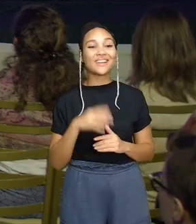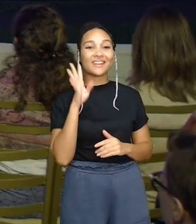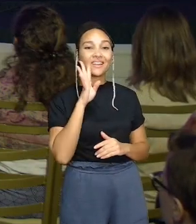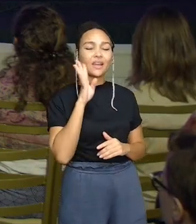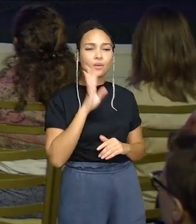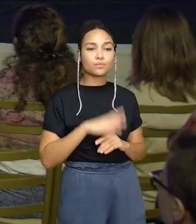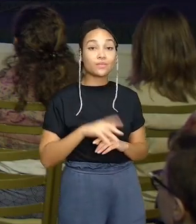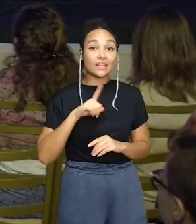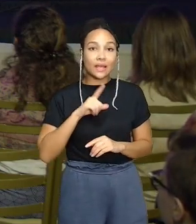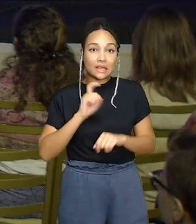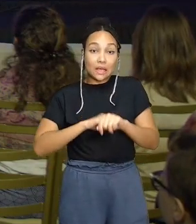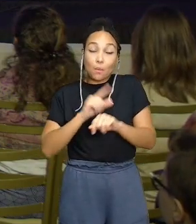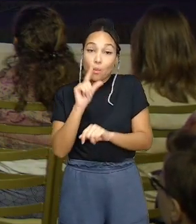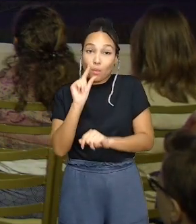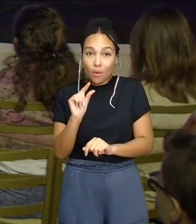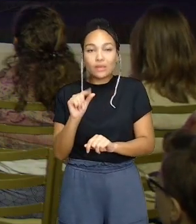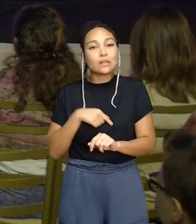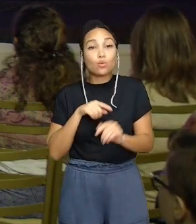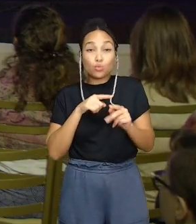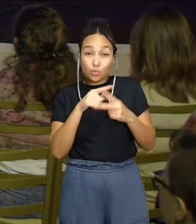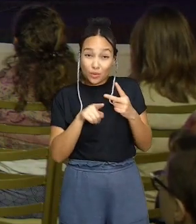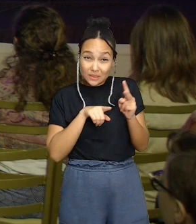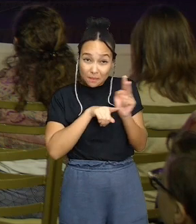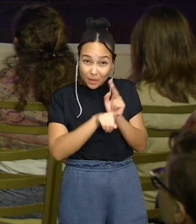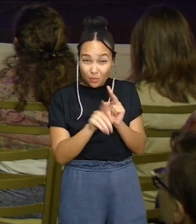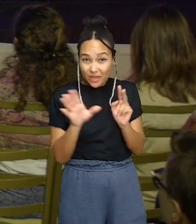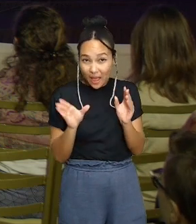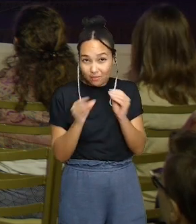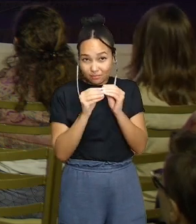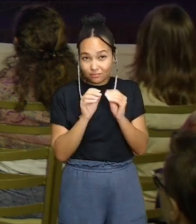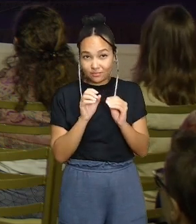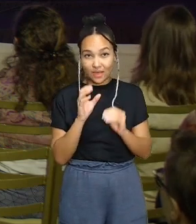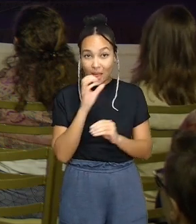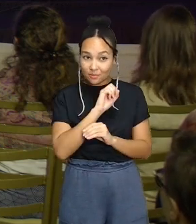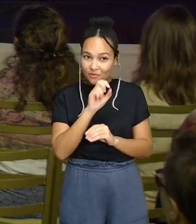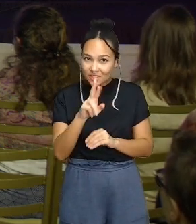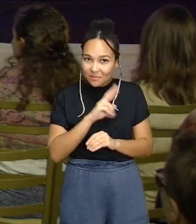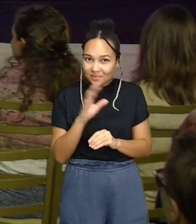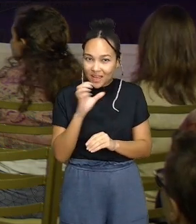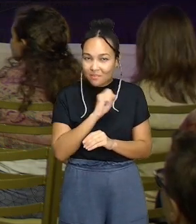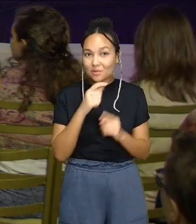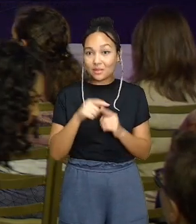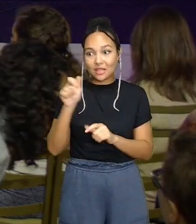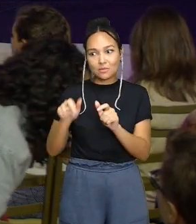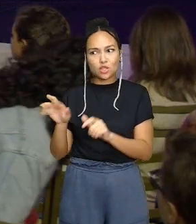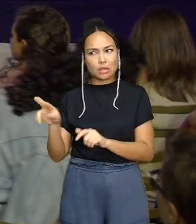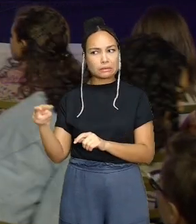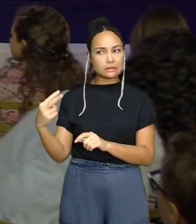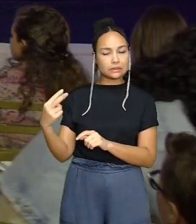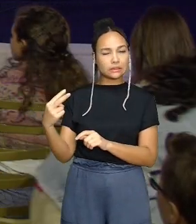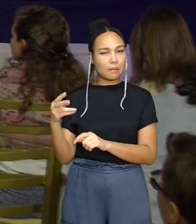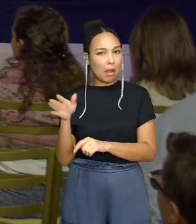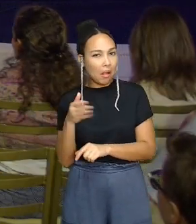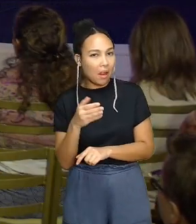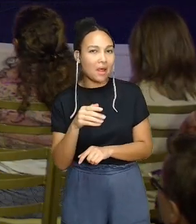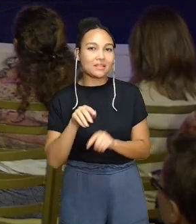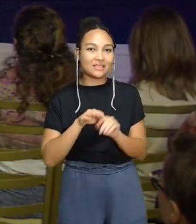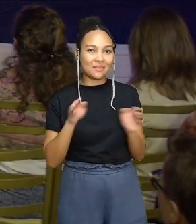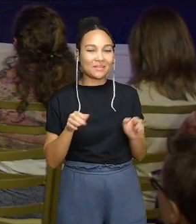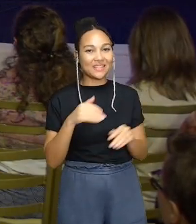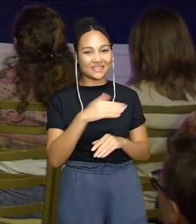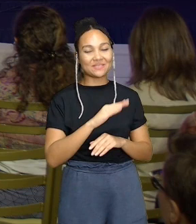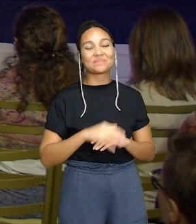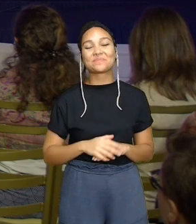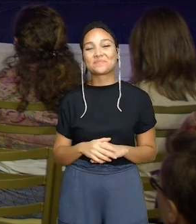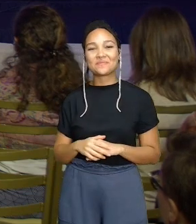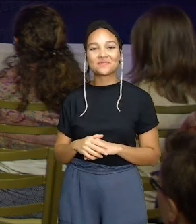pouquinho tempo, então vou fazer 2 perguntas, sejam breves, por favor. Senão eles já estão me olhando lá para nos expulsar aqui do palco.